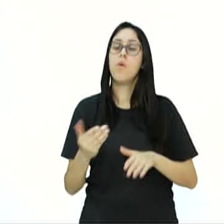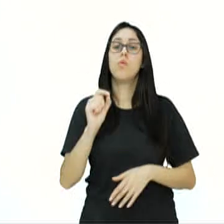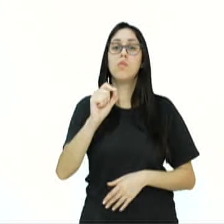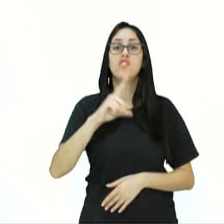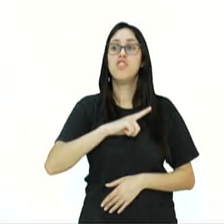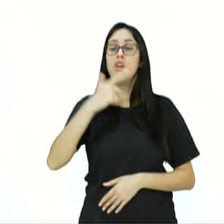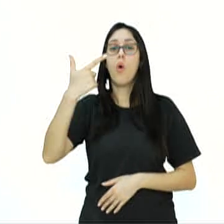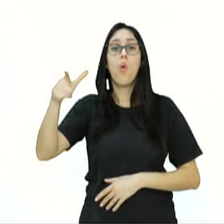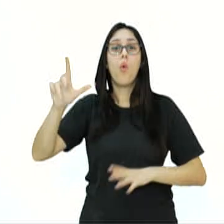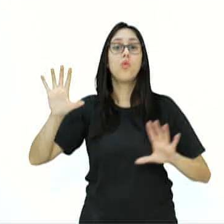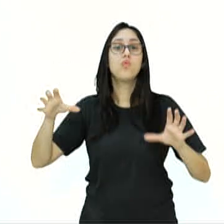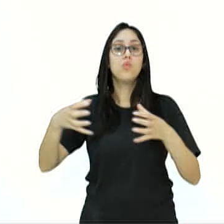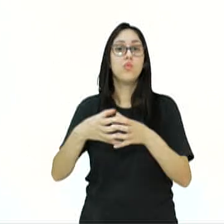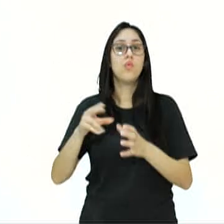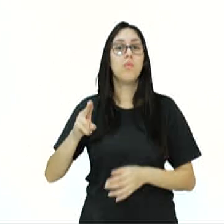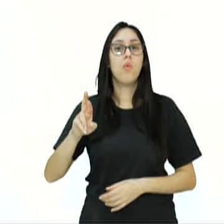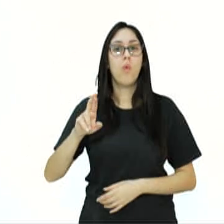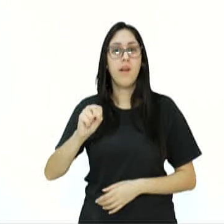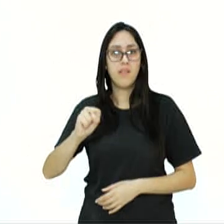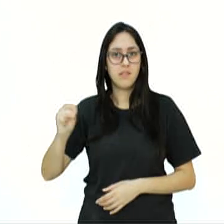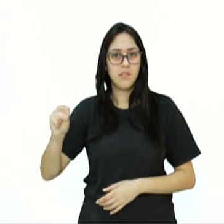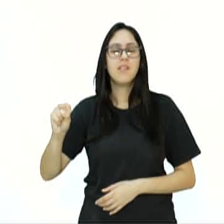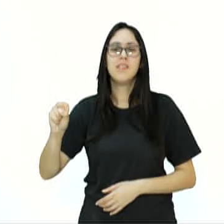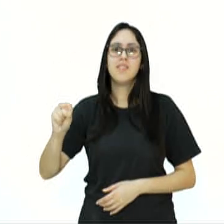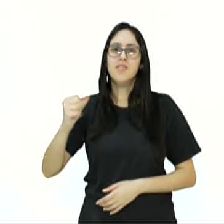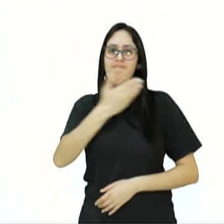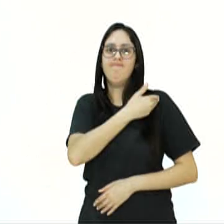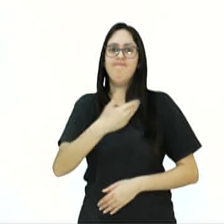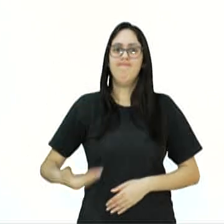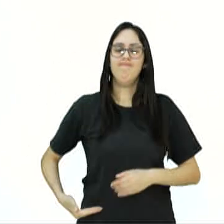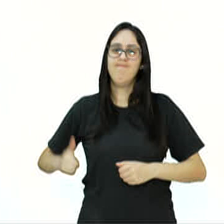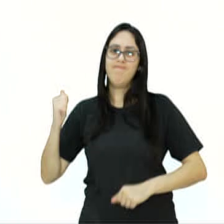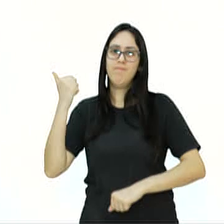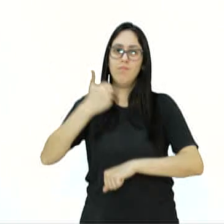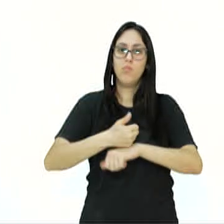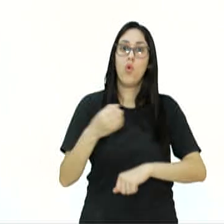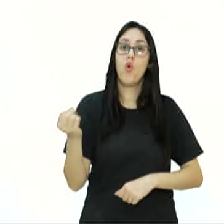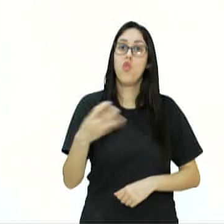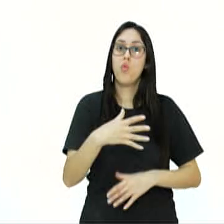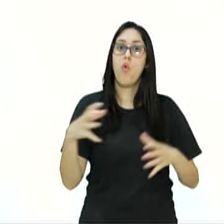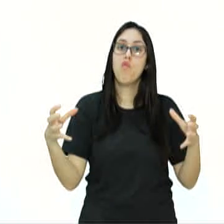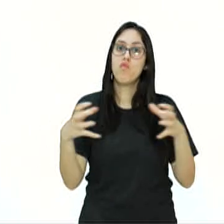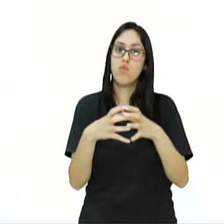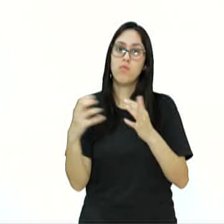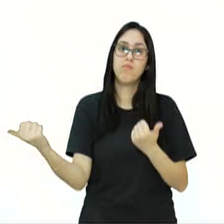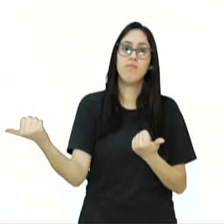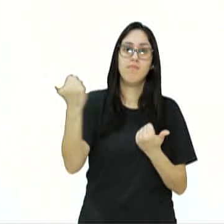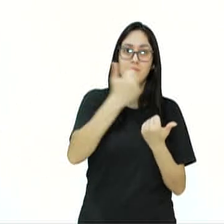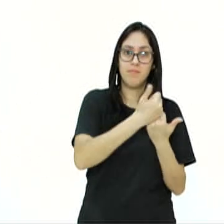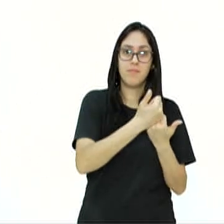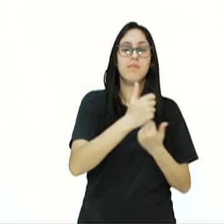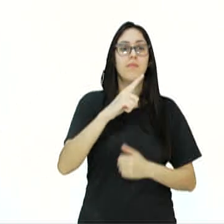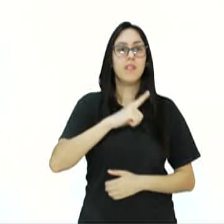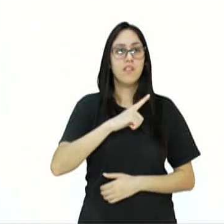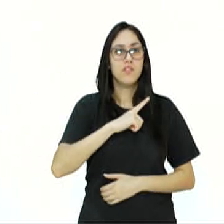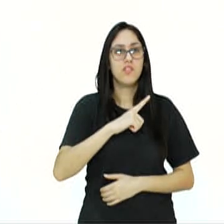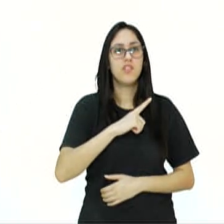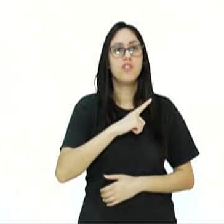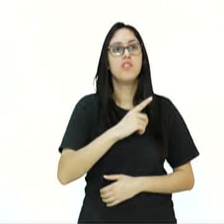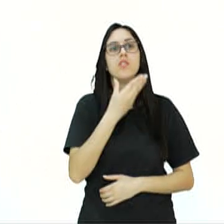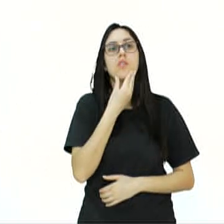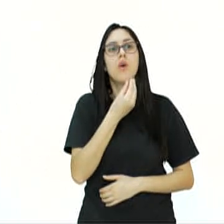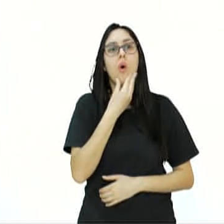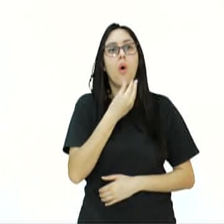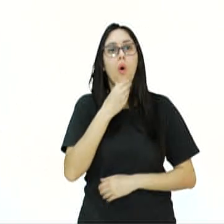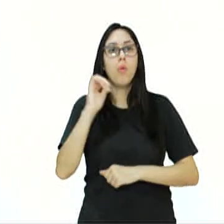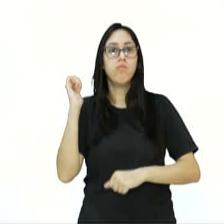soviéticos chega ao poder. E esse novo grupo, representante desse grupo, trago aqui a foto dele para vocês, Mikhail